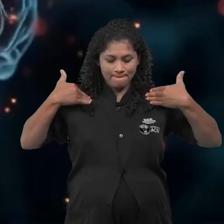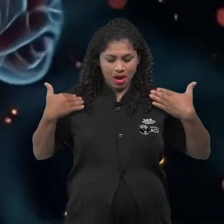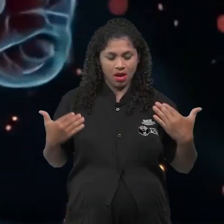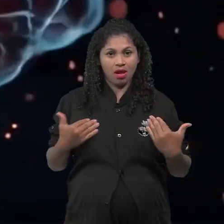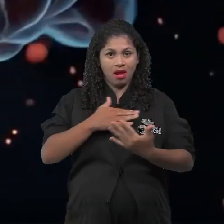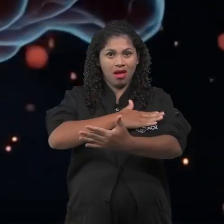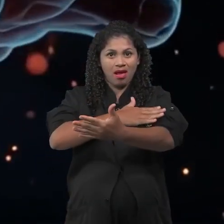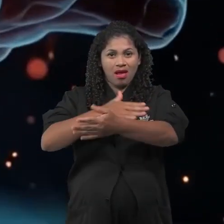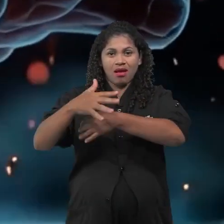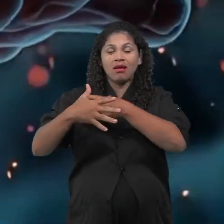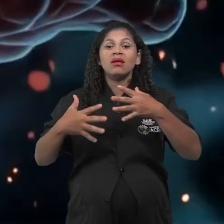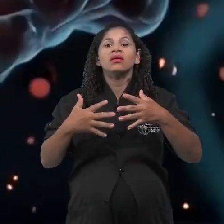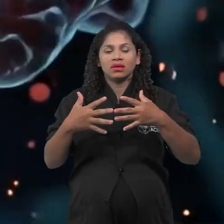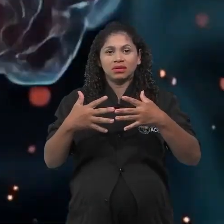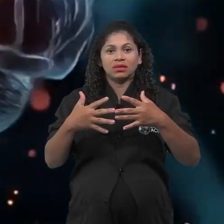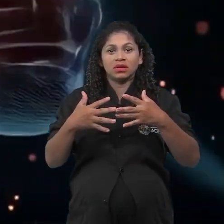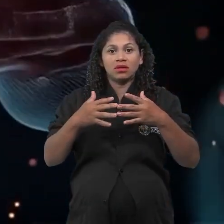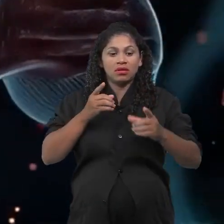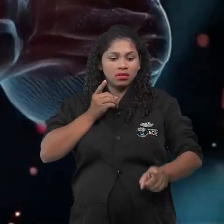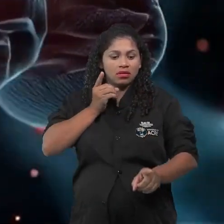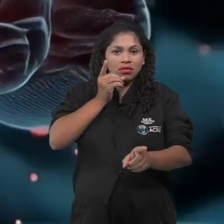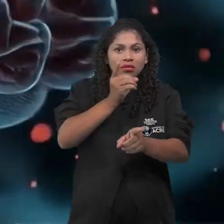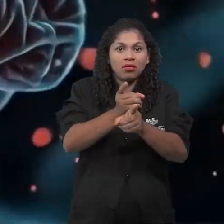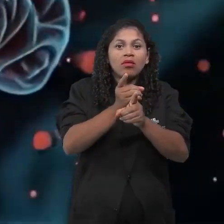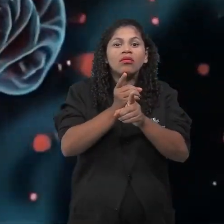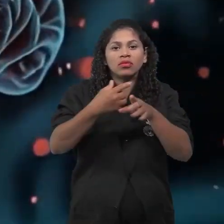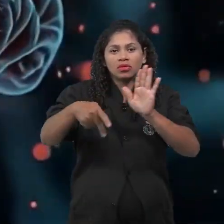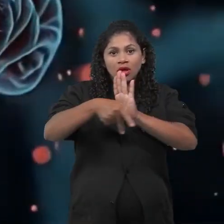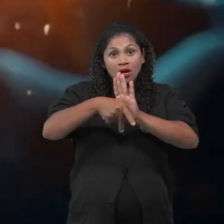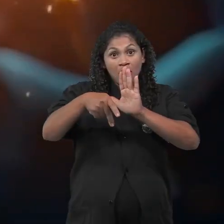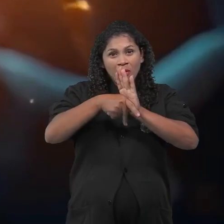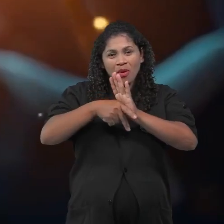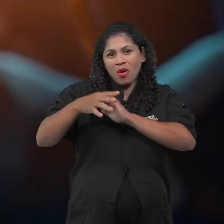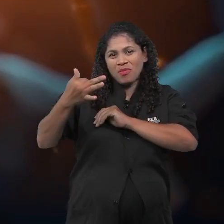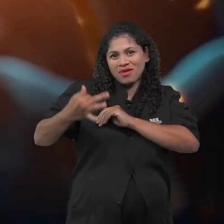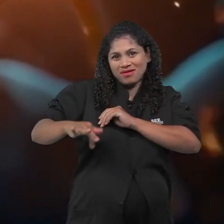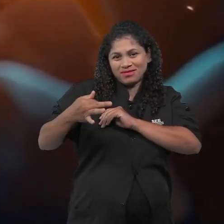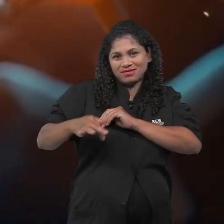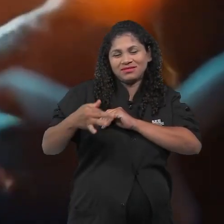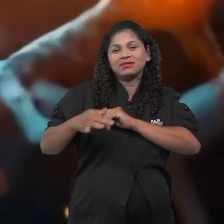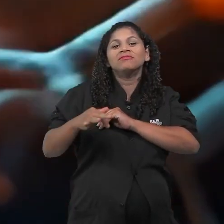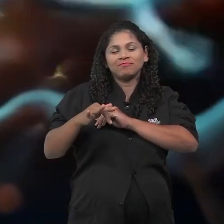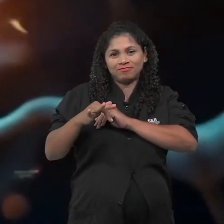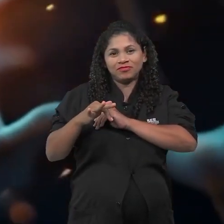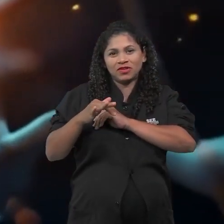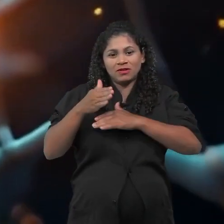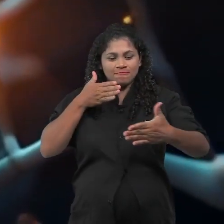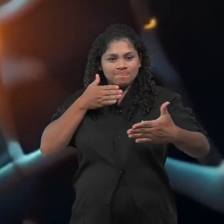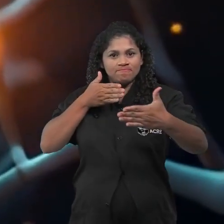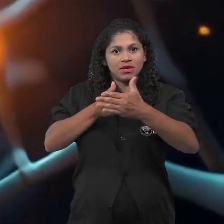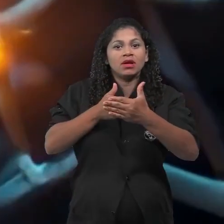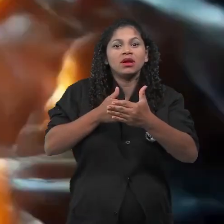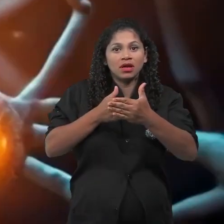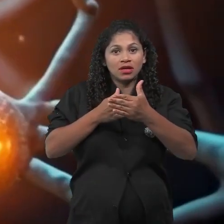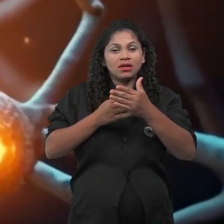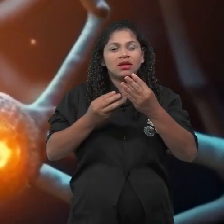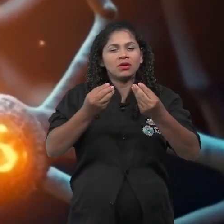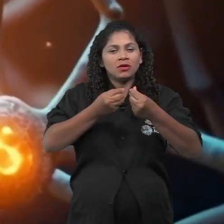O paracetamol age principalmente no cérebro e no sistema nervoso central. Ele bloqueia substâncias